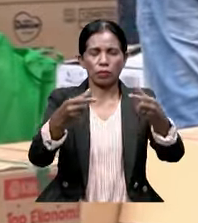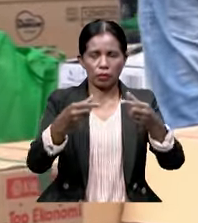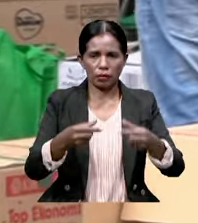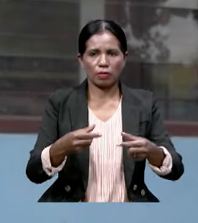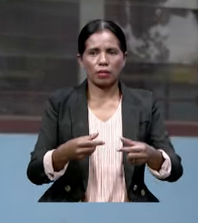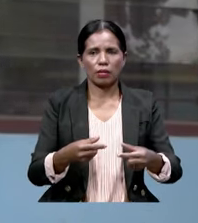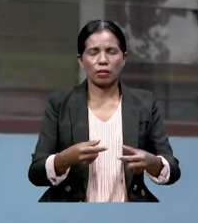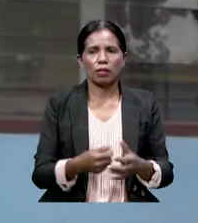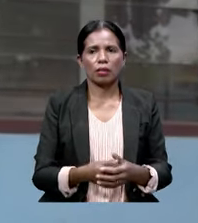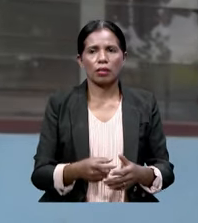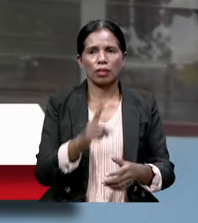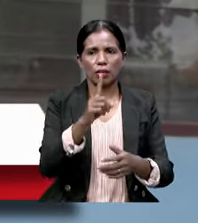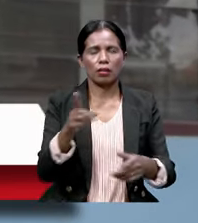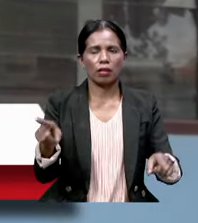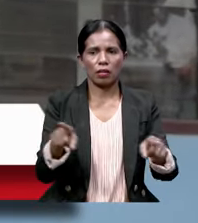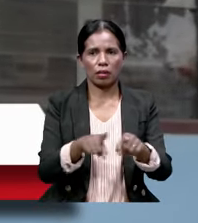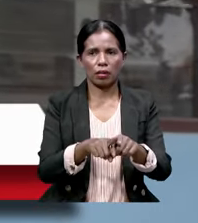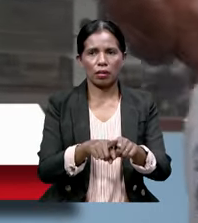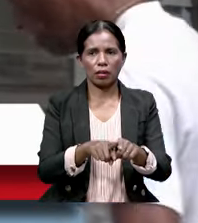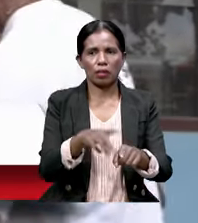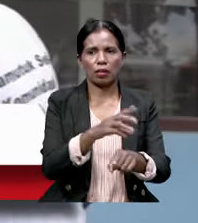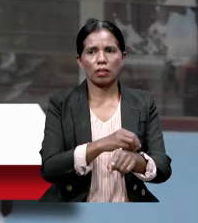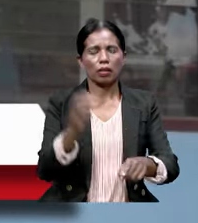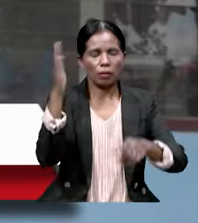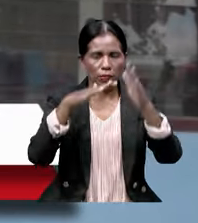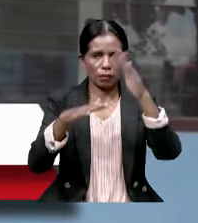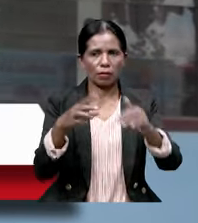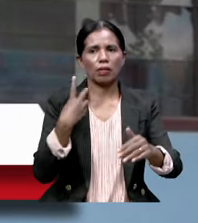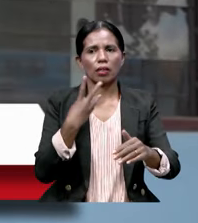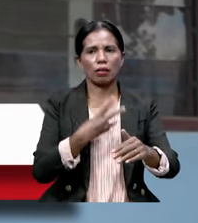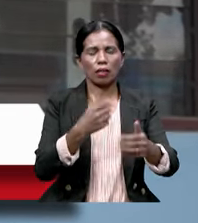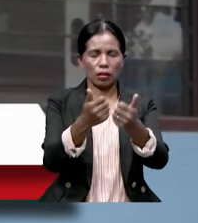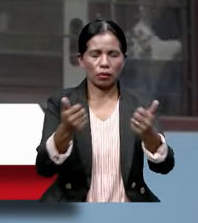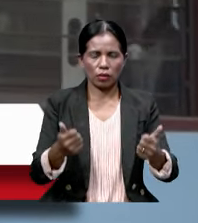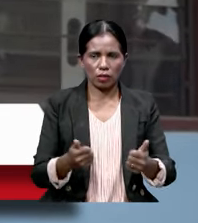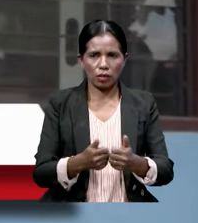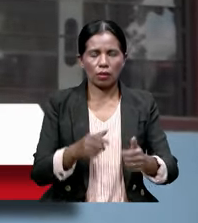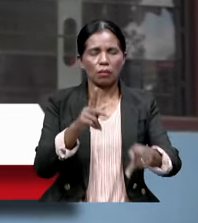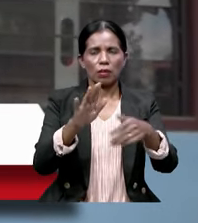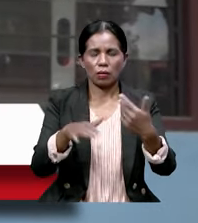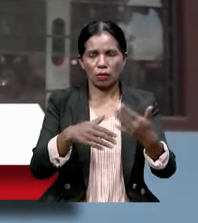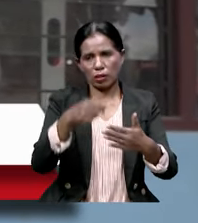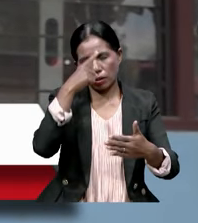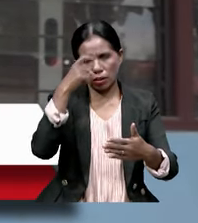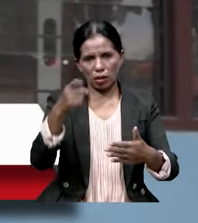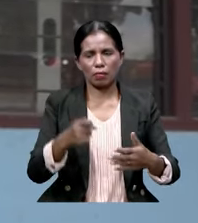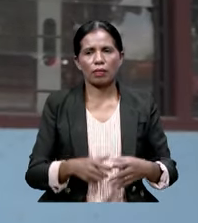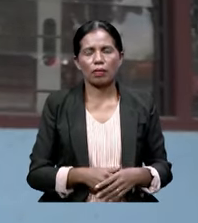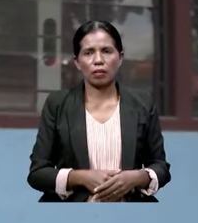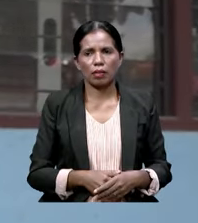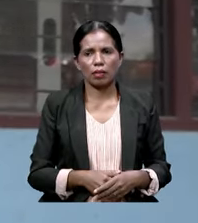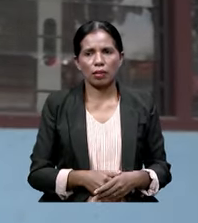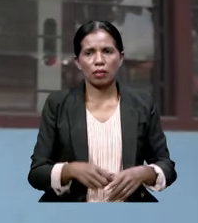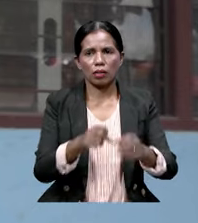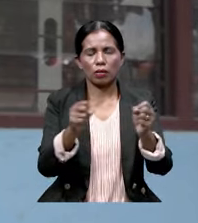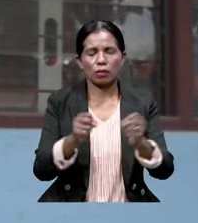da idamos a nessa sorang ela problema ida me ansa a minha autoridade local ou comunidade sira tamba quase Suku